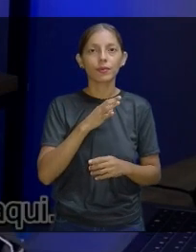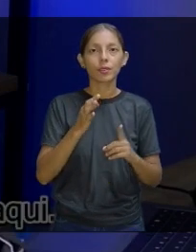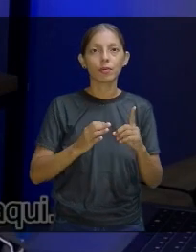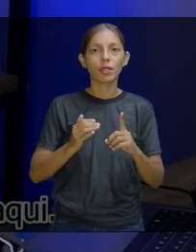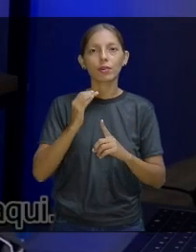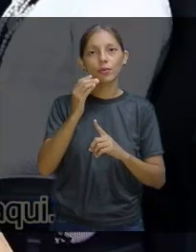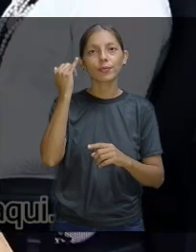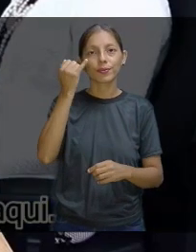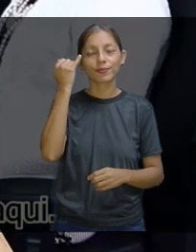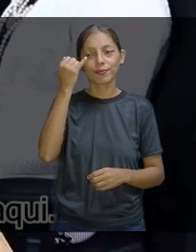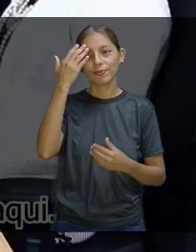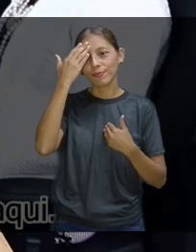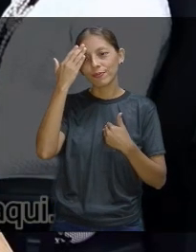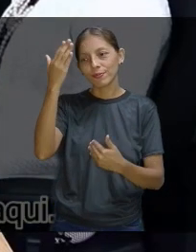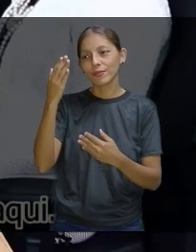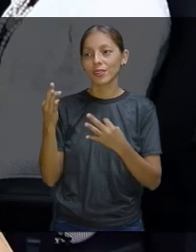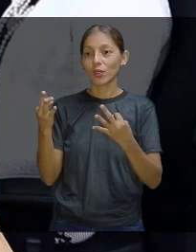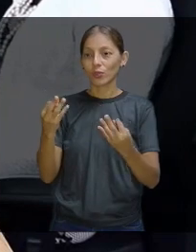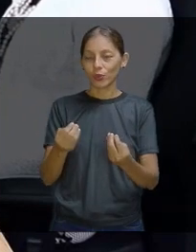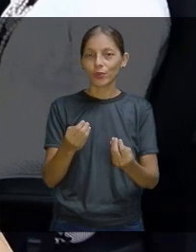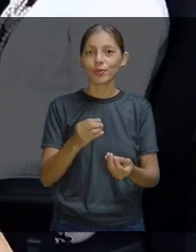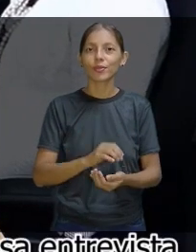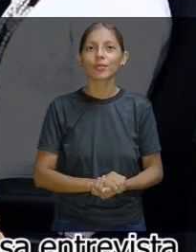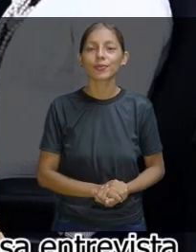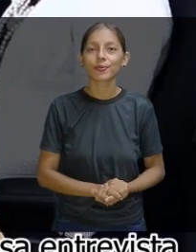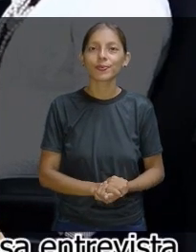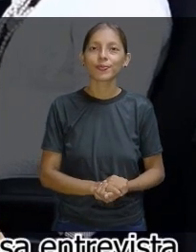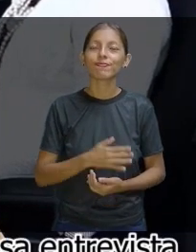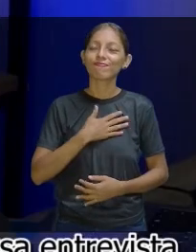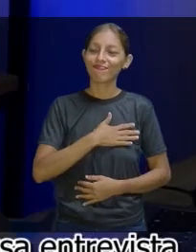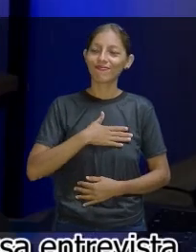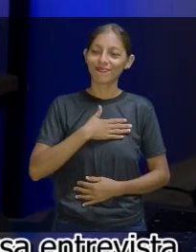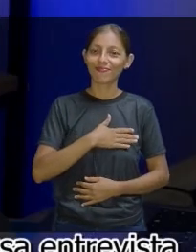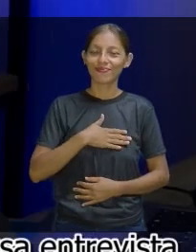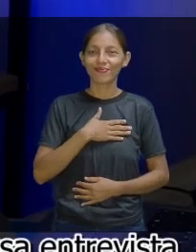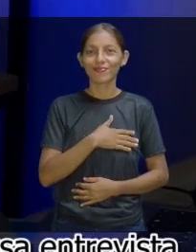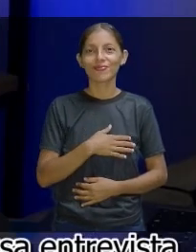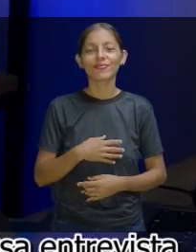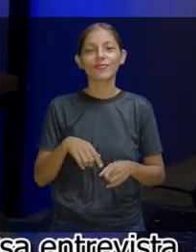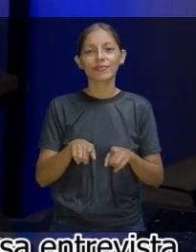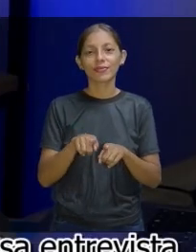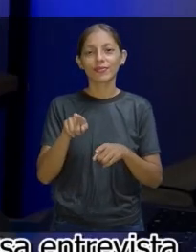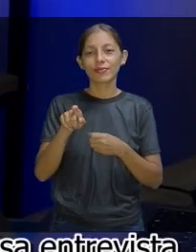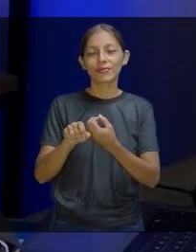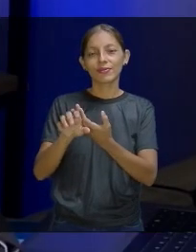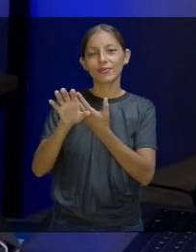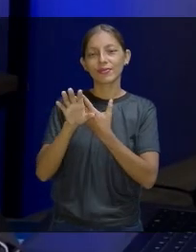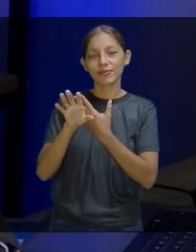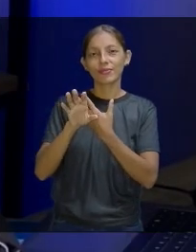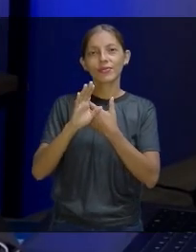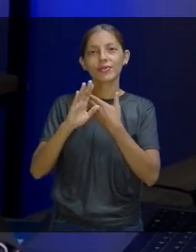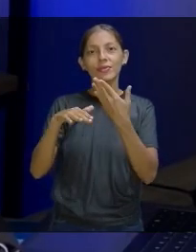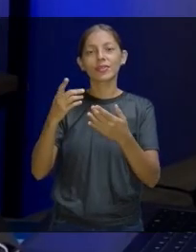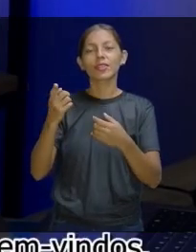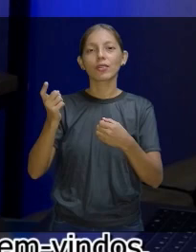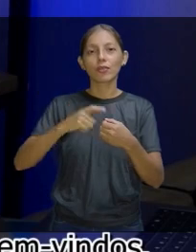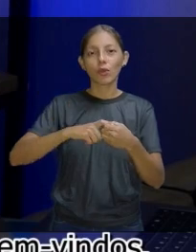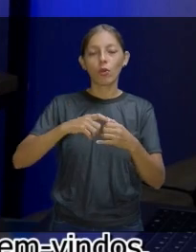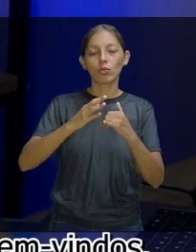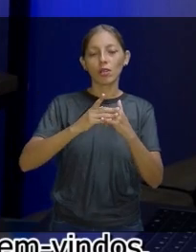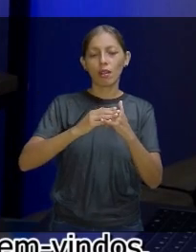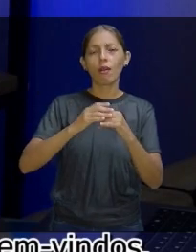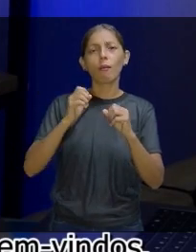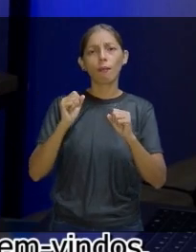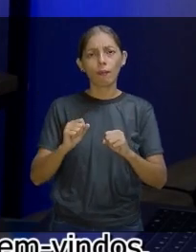Obrigado a todos pela participação, foi um prazer aqui. E a você que nos acompanhou até aqui pode ver e rever essa entrevista em nosso canal no YouTube. E deixe lá